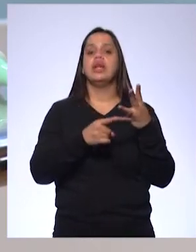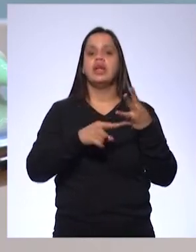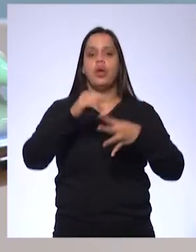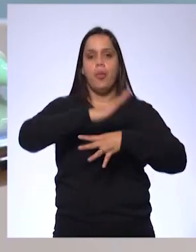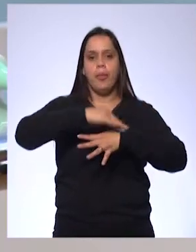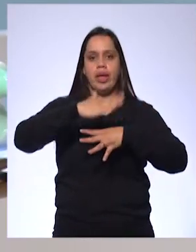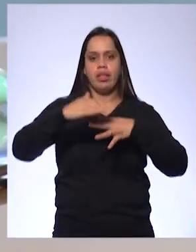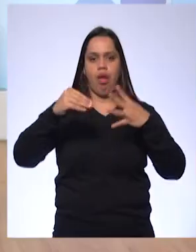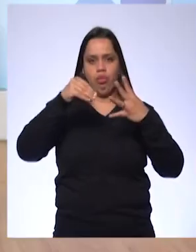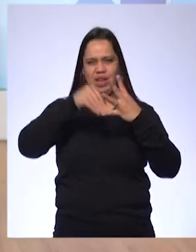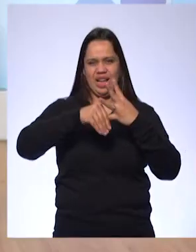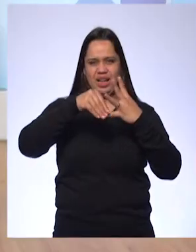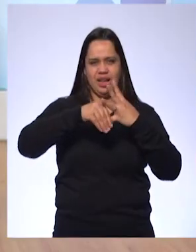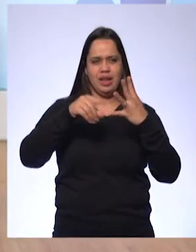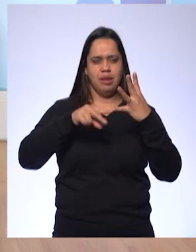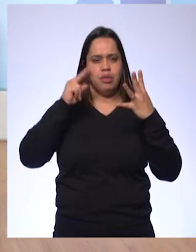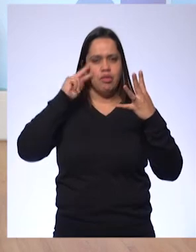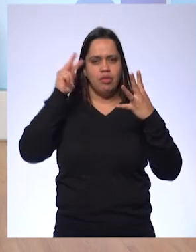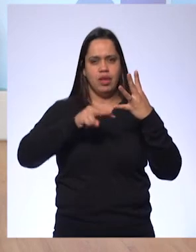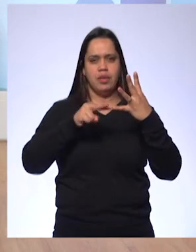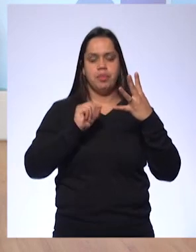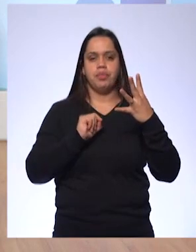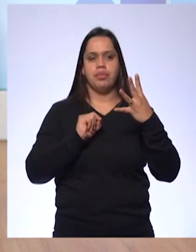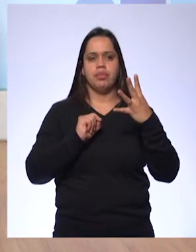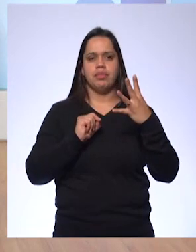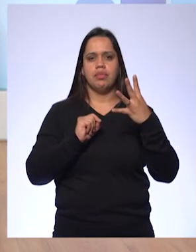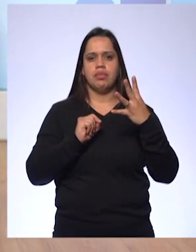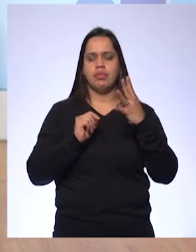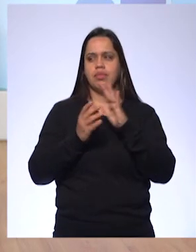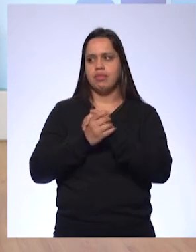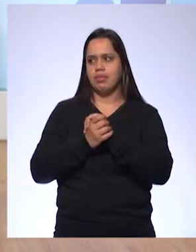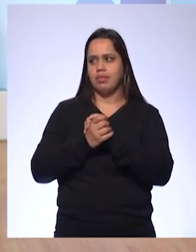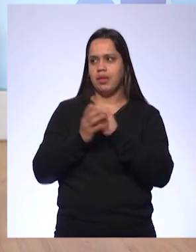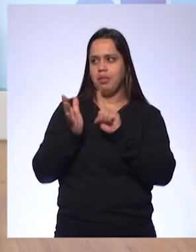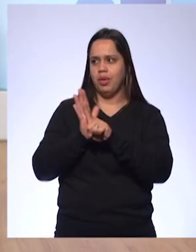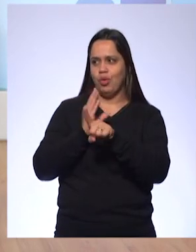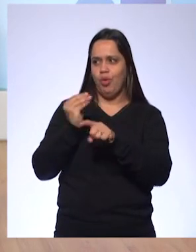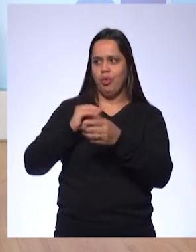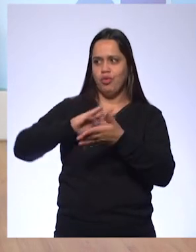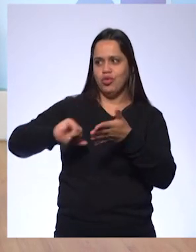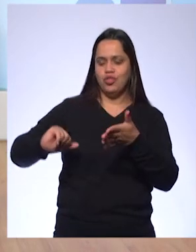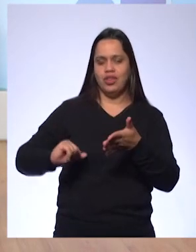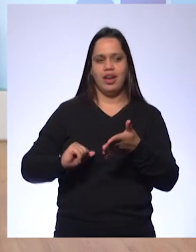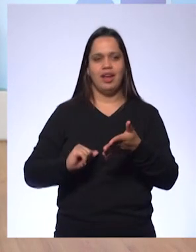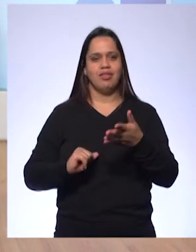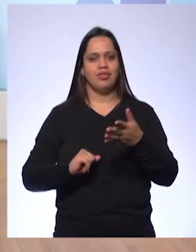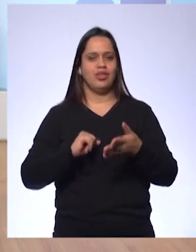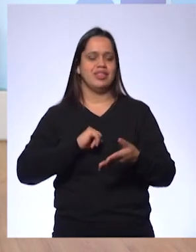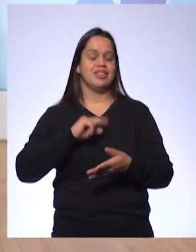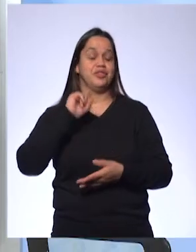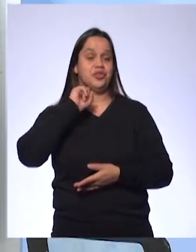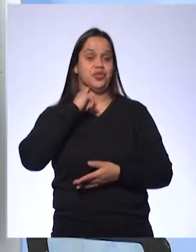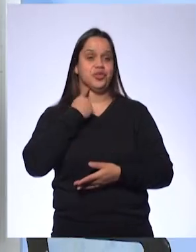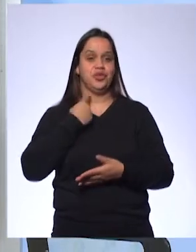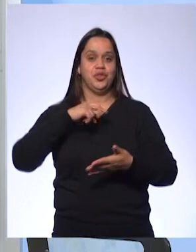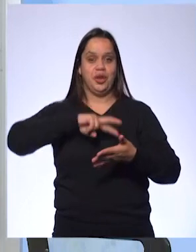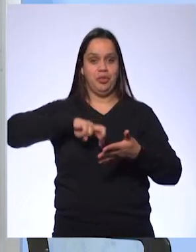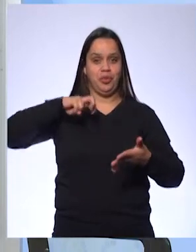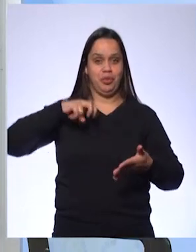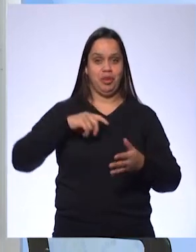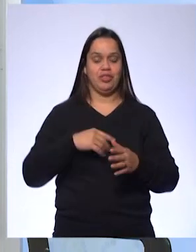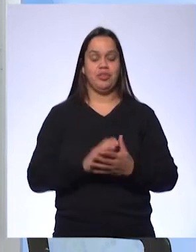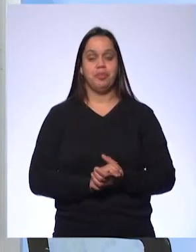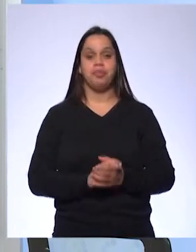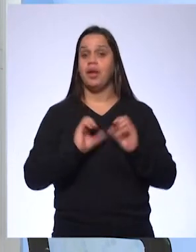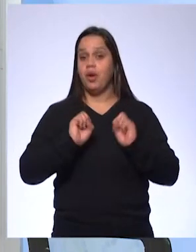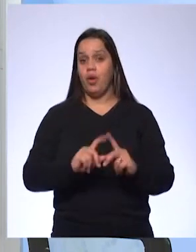lá embaixo. Ixi, como é que eu vou tirar esses metais aí agora? Vai me sujar tudo com a mão. Bom,